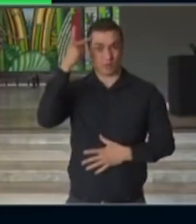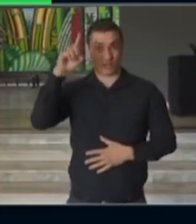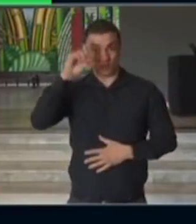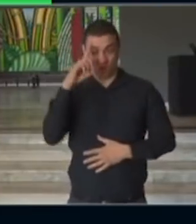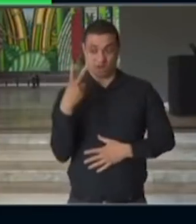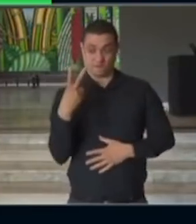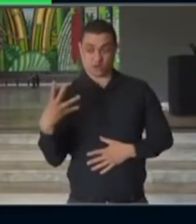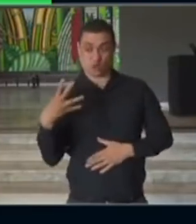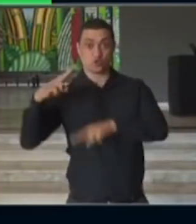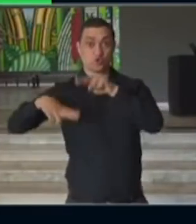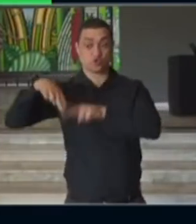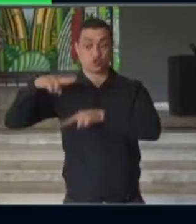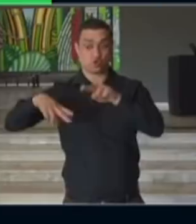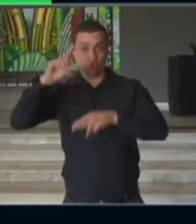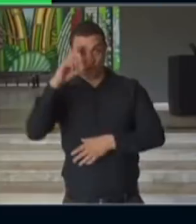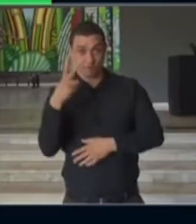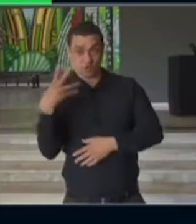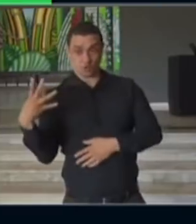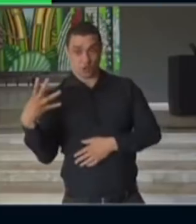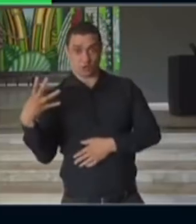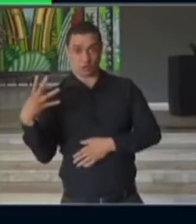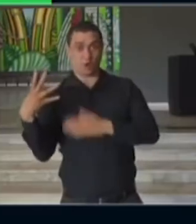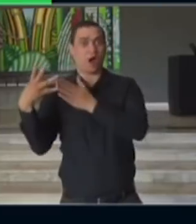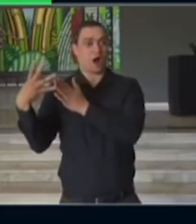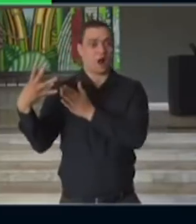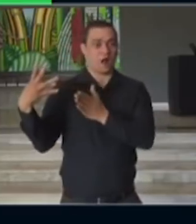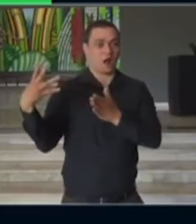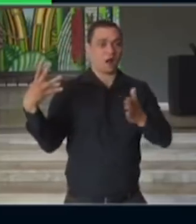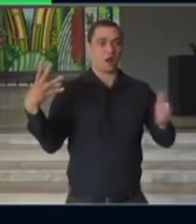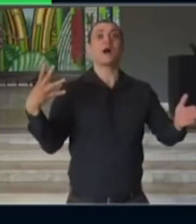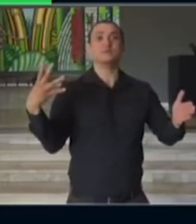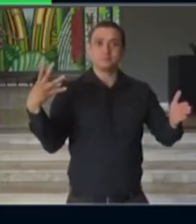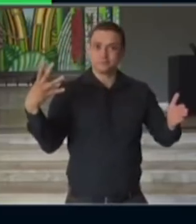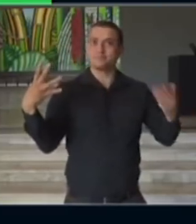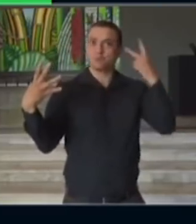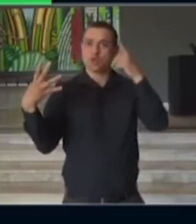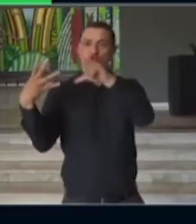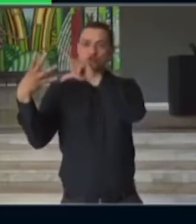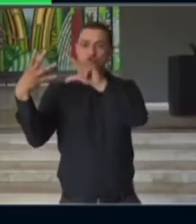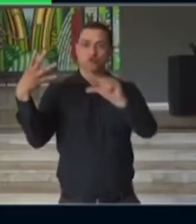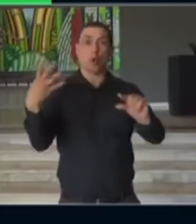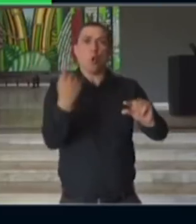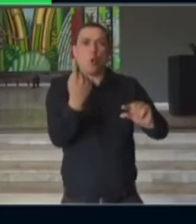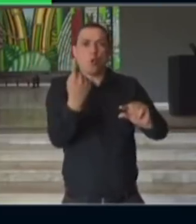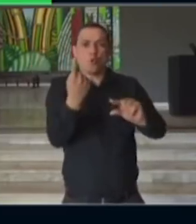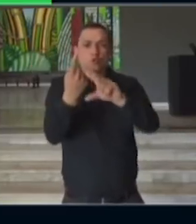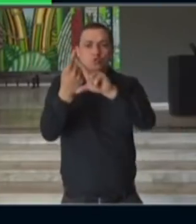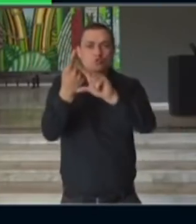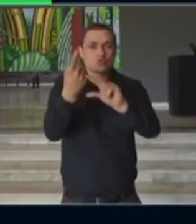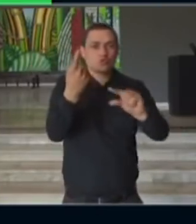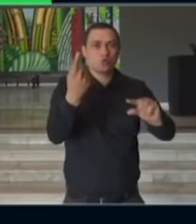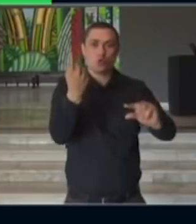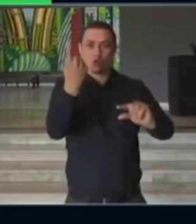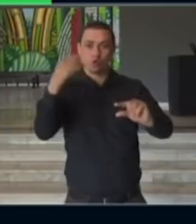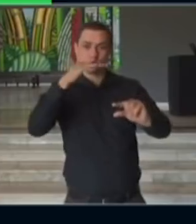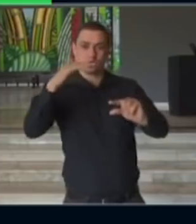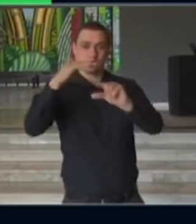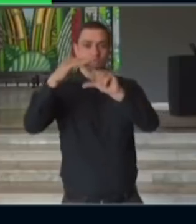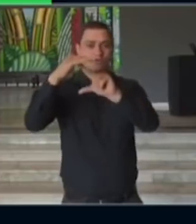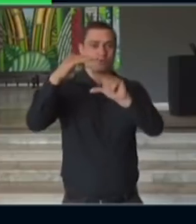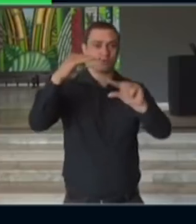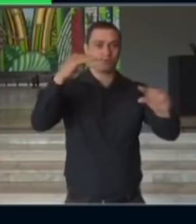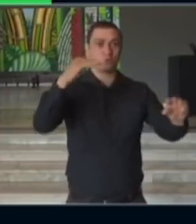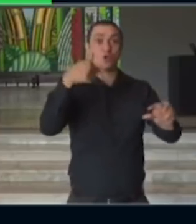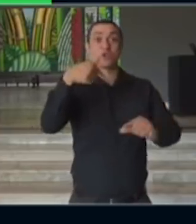24 de junho, a cidade tem índices menores do que 1, quando comparados os últimos